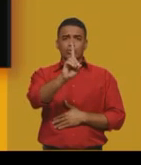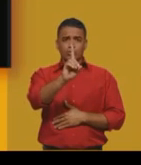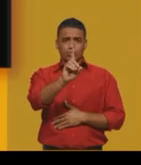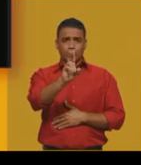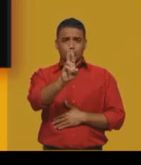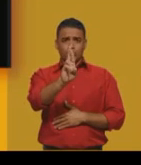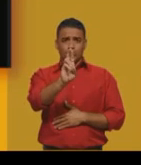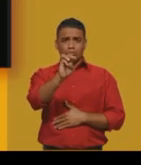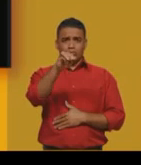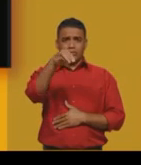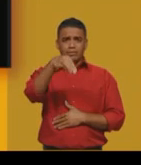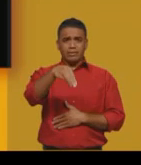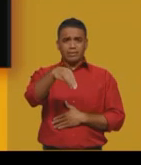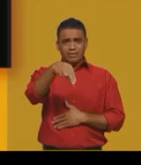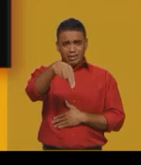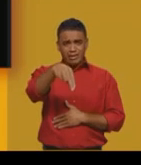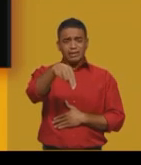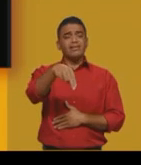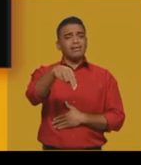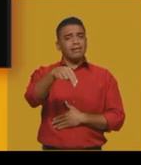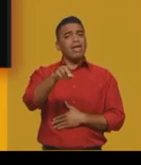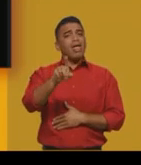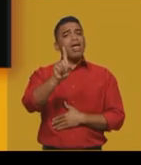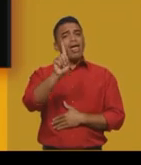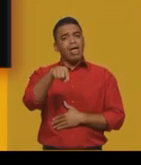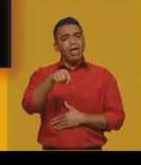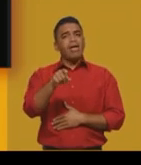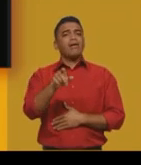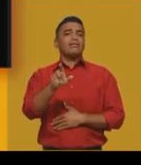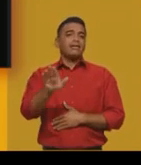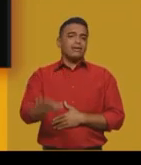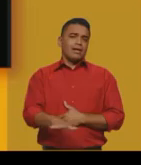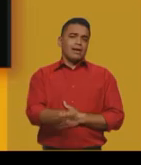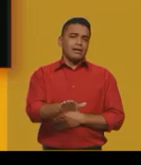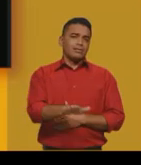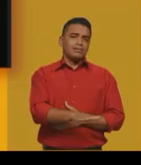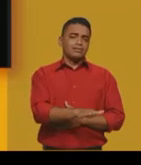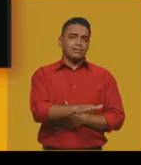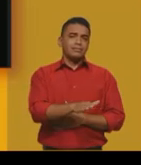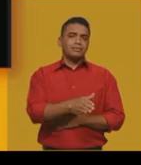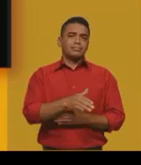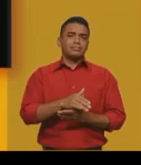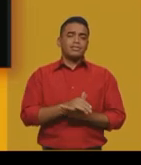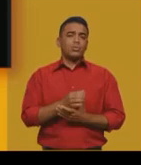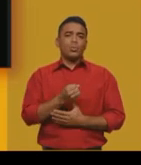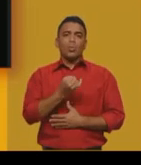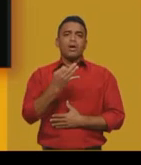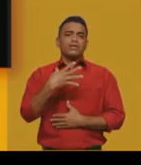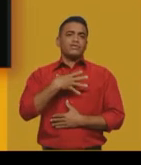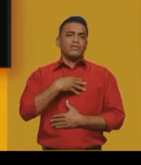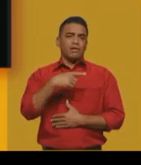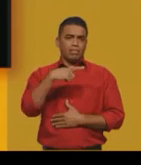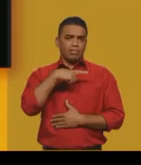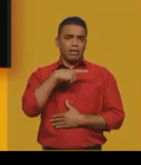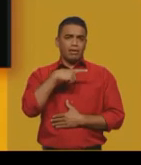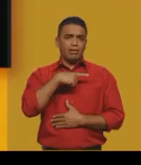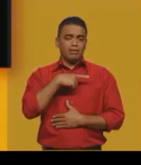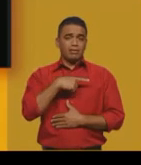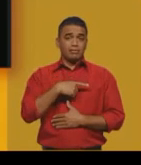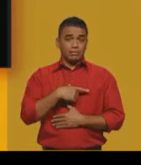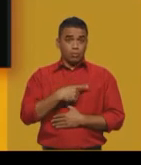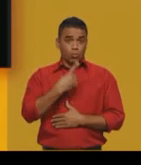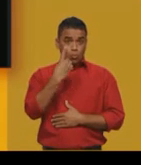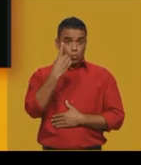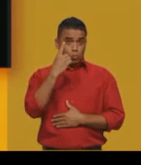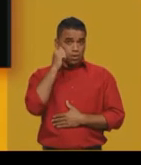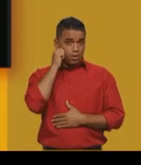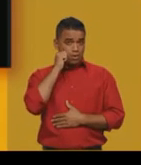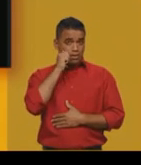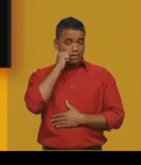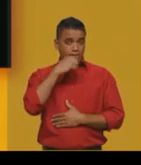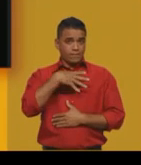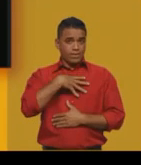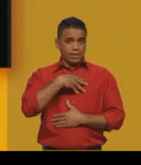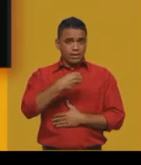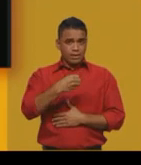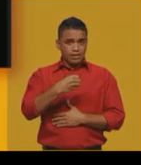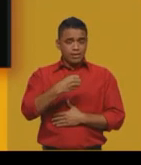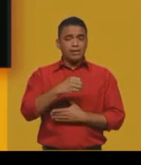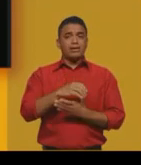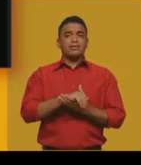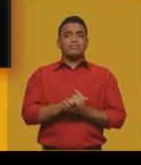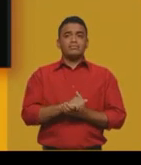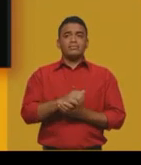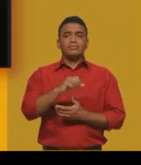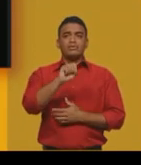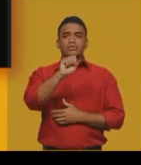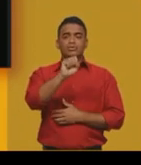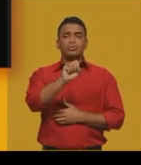teve? Então vamos lá. Their first child, a daughter, uma filha, they named Susanna. Então Susanna